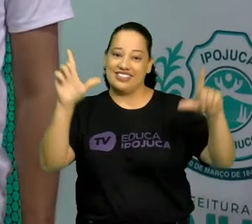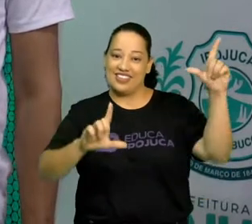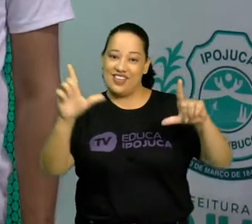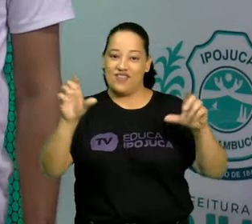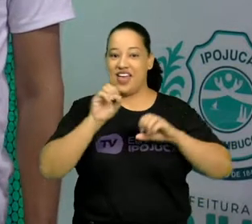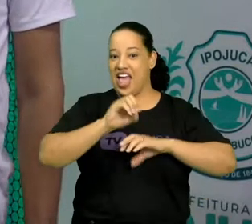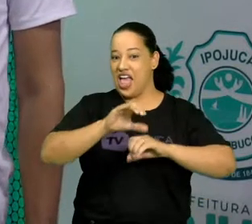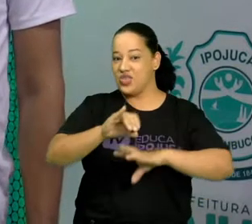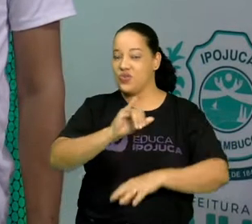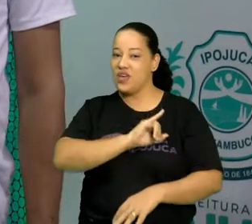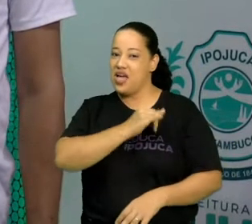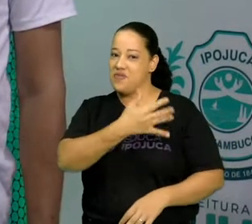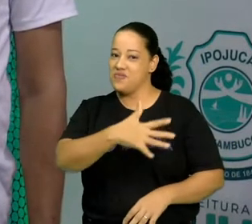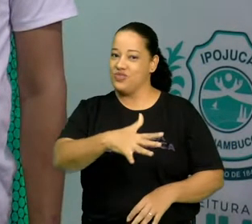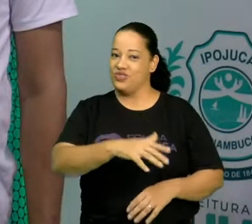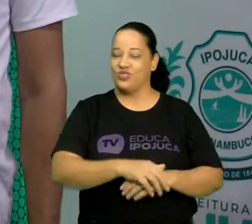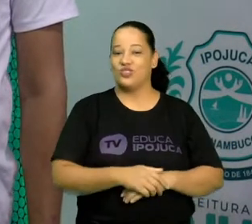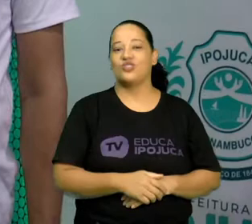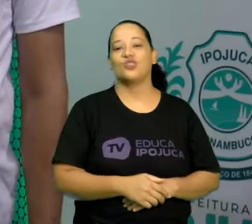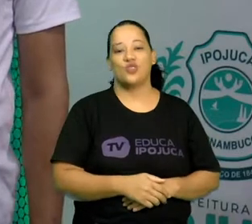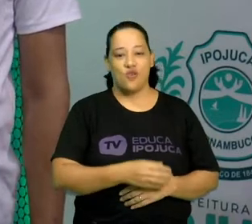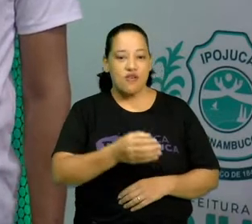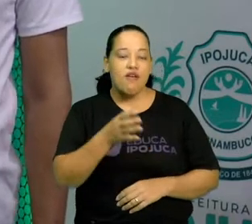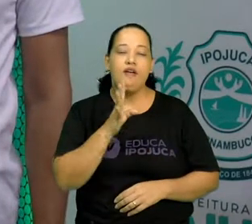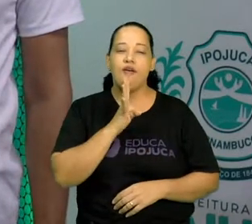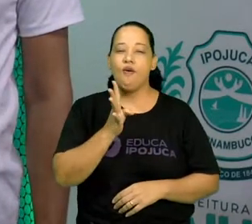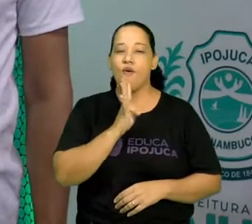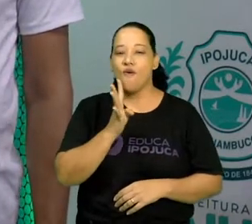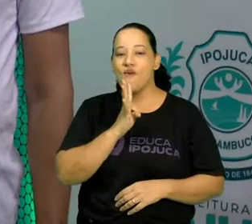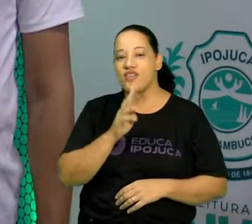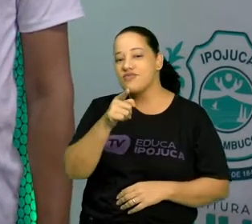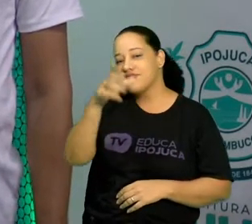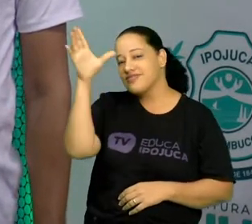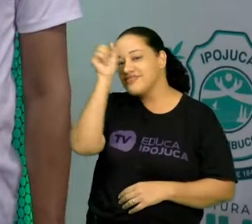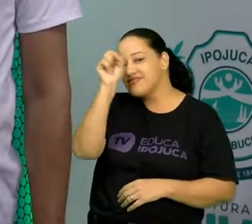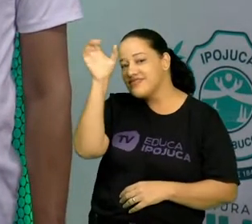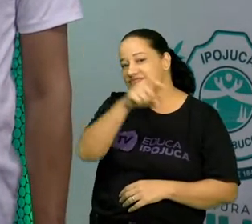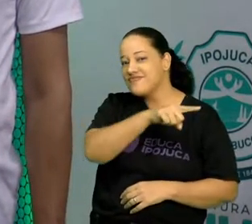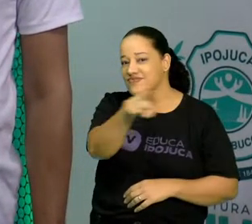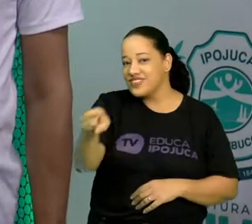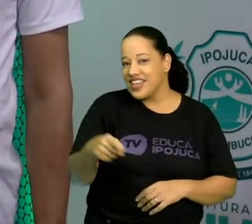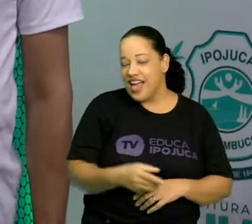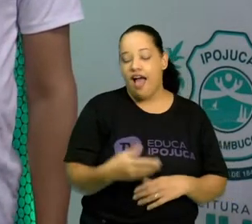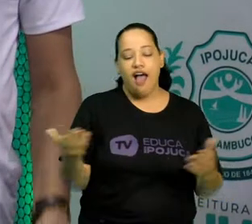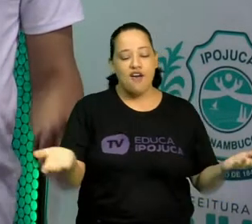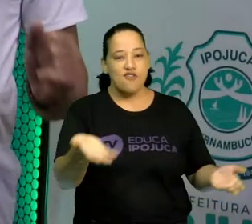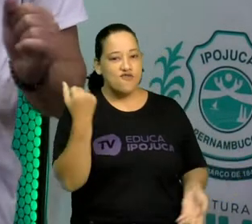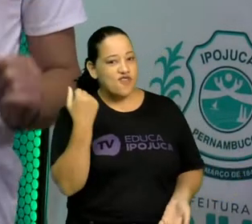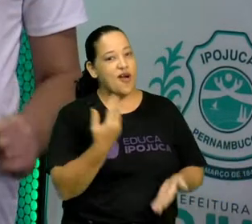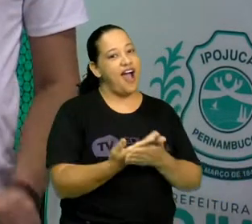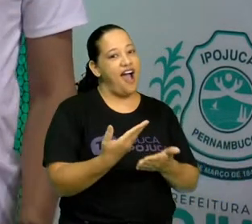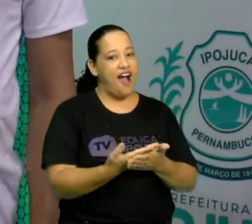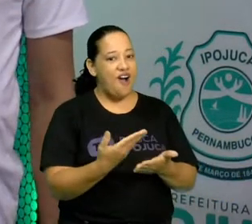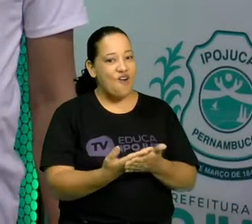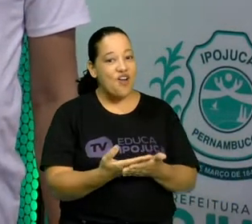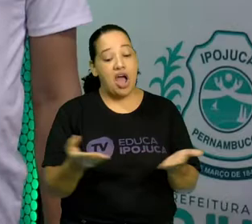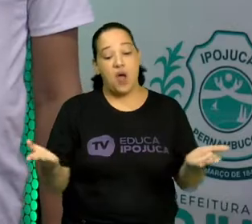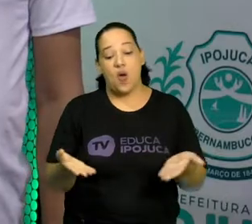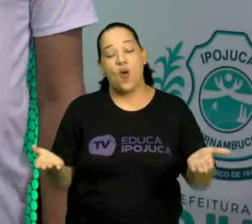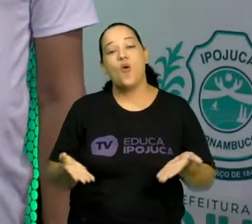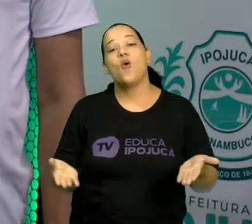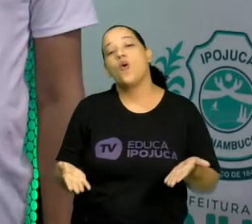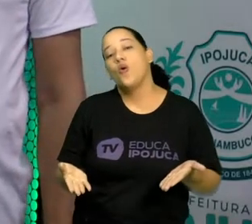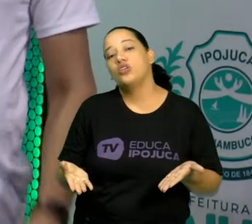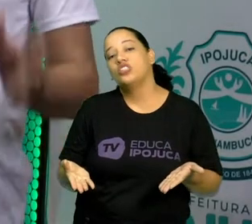Educa Ipojuca, trazendo conhecimento para você. Vamos para mais uma aula. E a nossa aula de hoje, nós